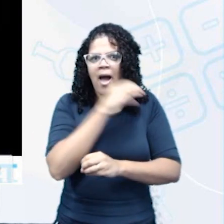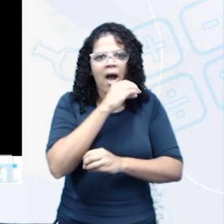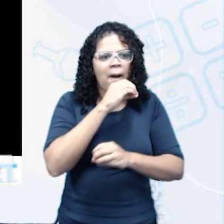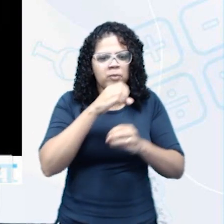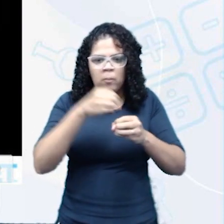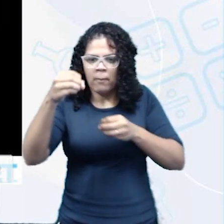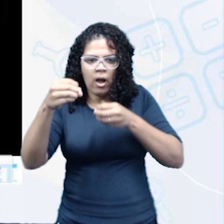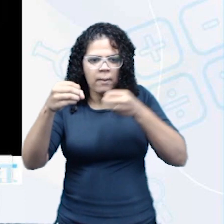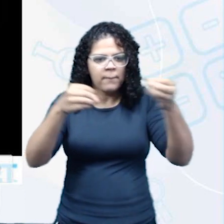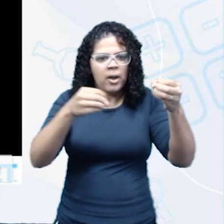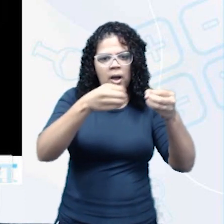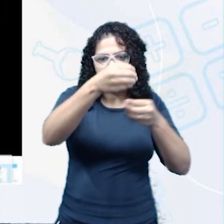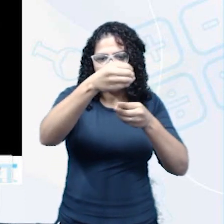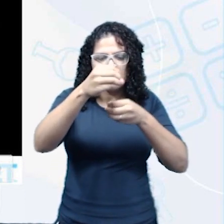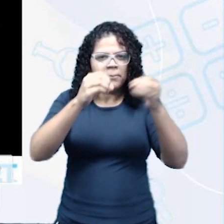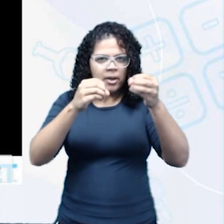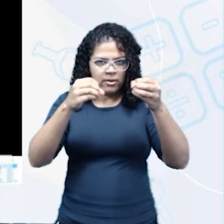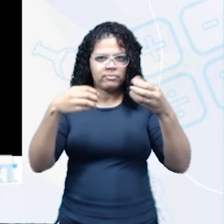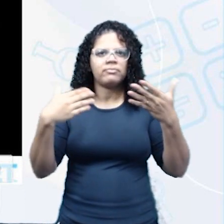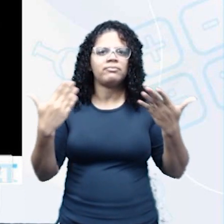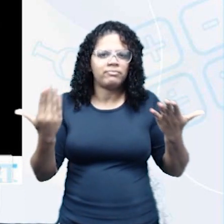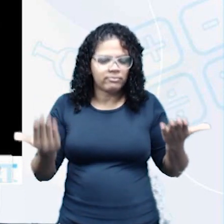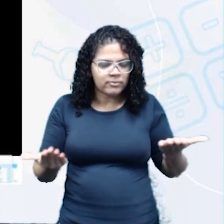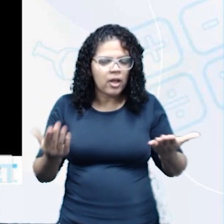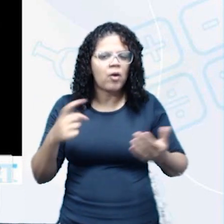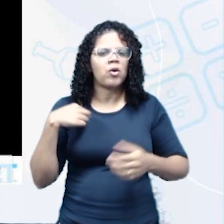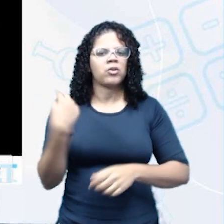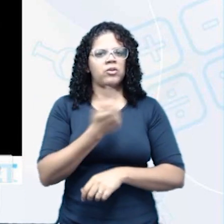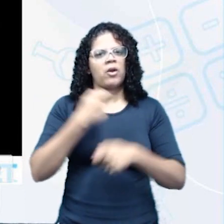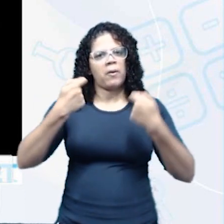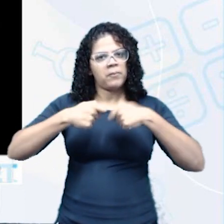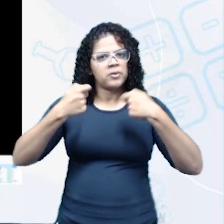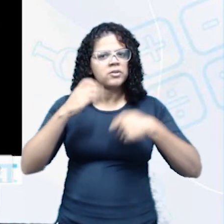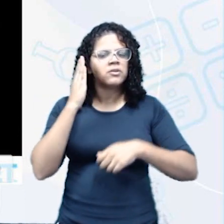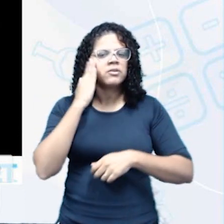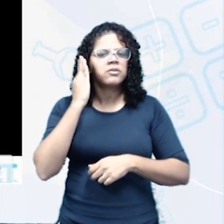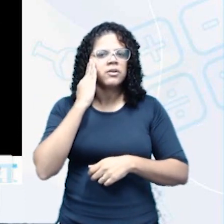umas das outras. Isso é importante a gente entender,